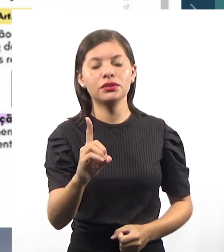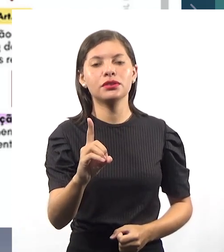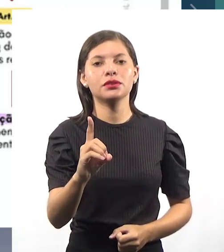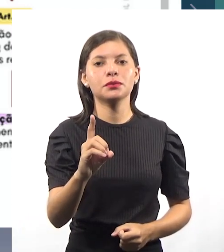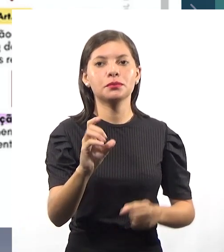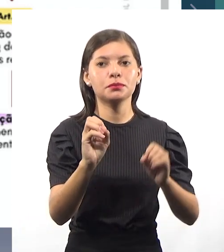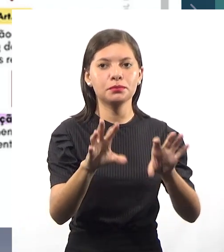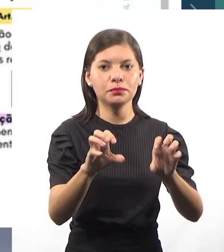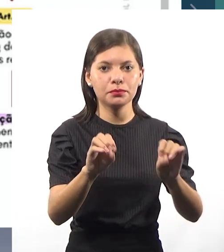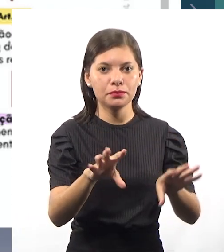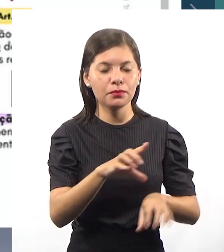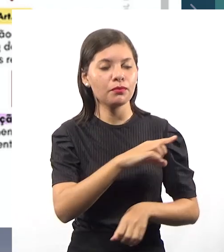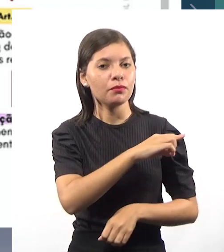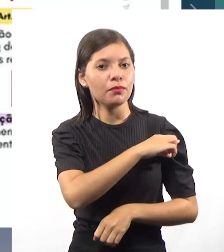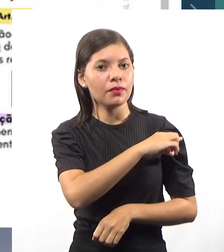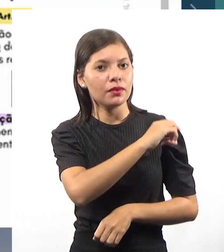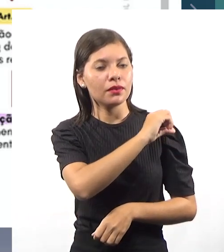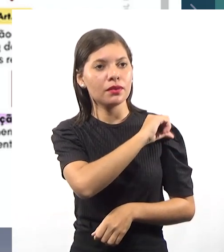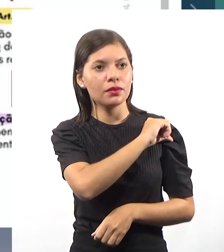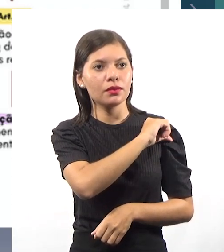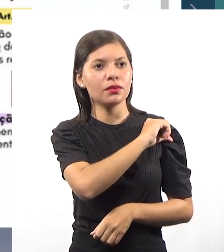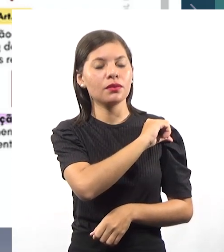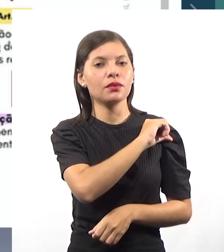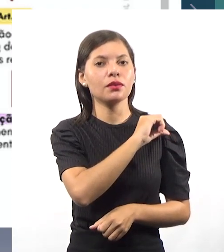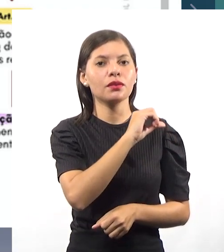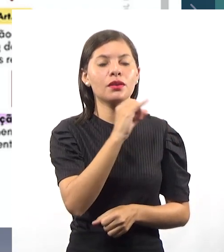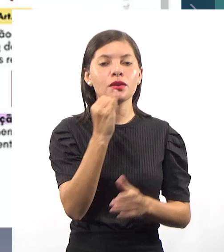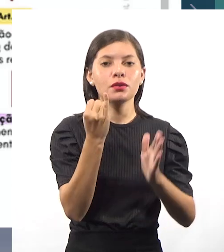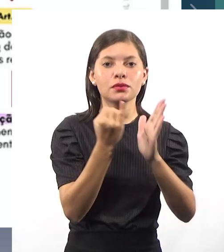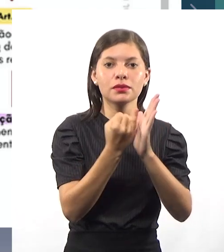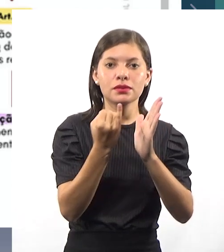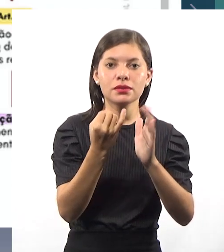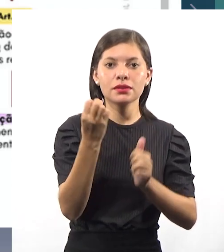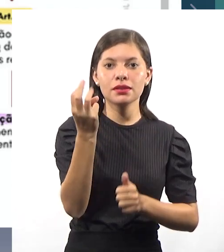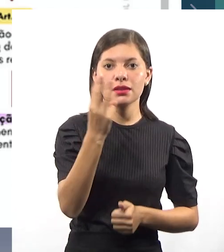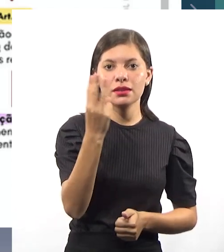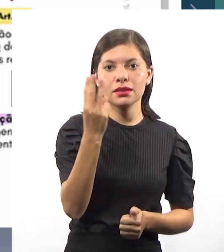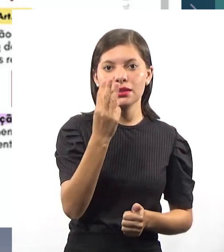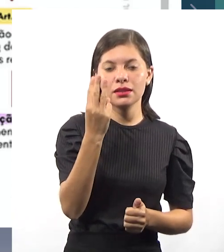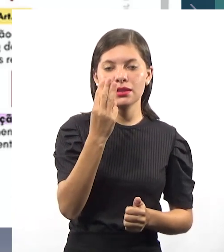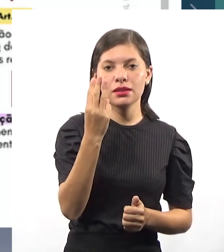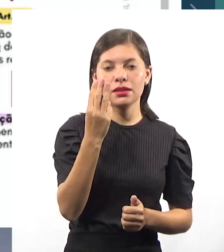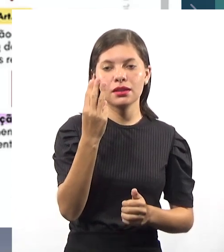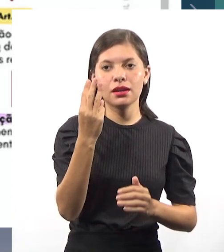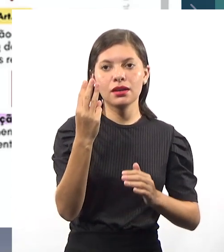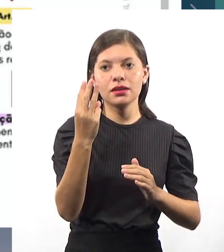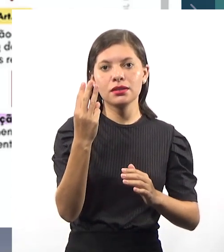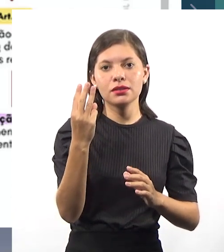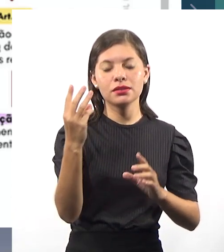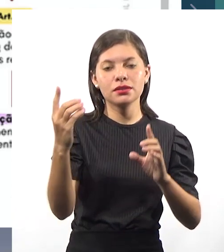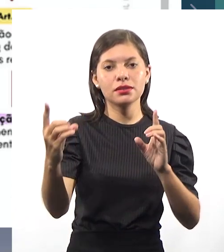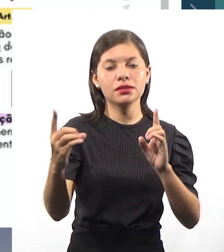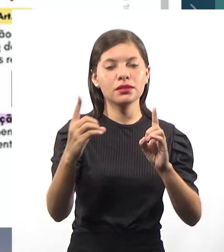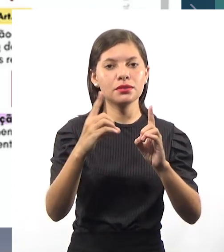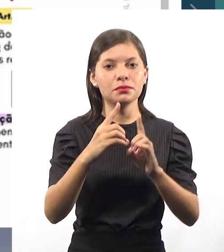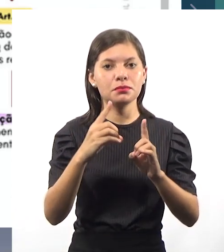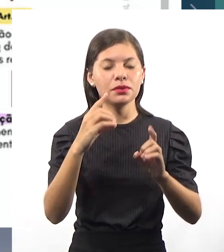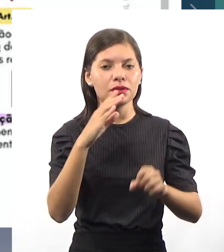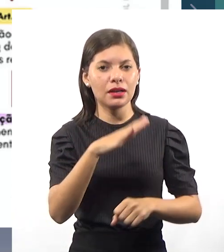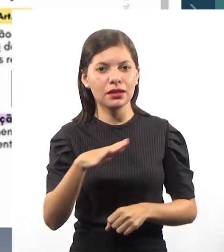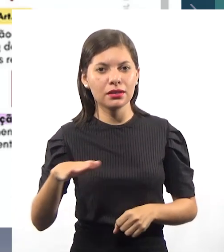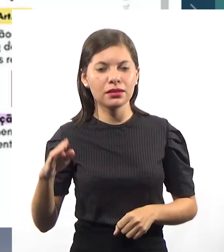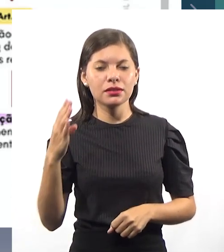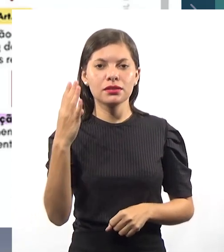inciso 3, a gente ainda tem aí no inciso 3 o destaque para o atendimento à criança, no mínimo 4